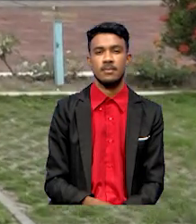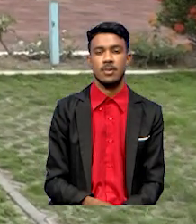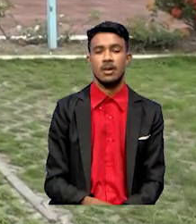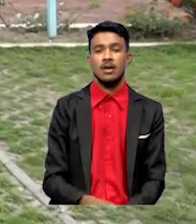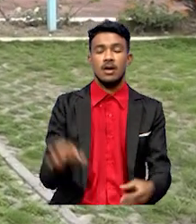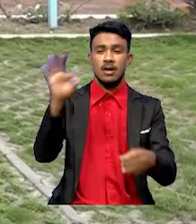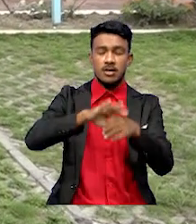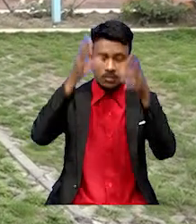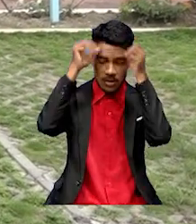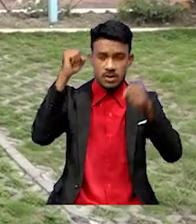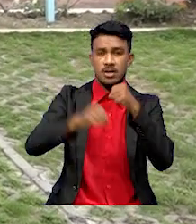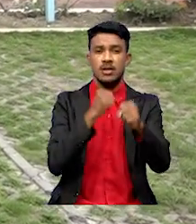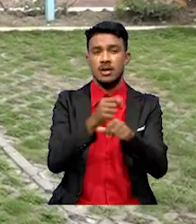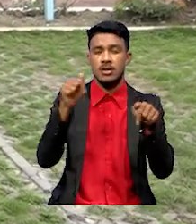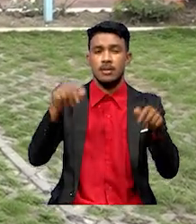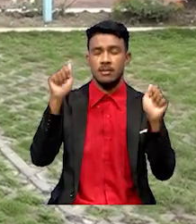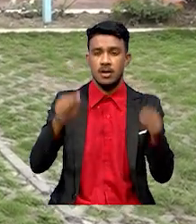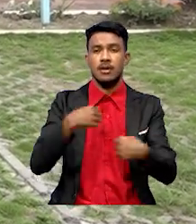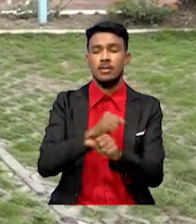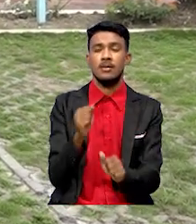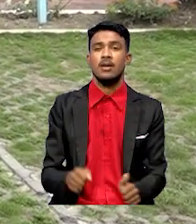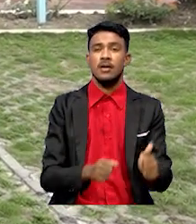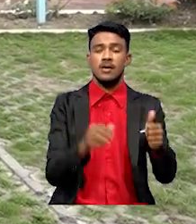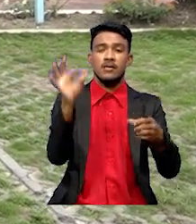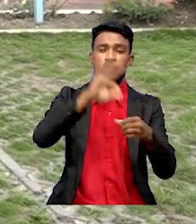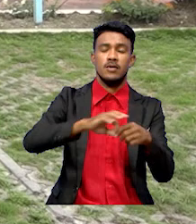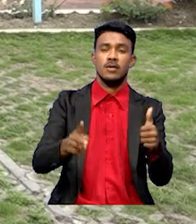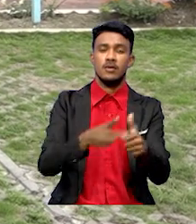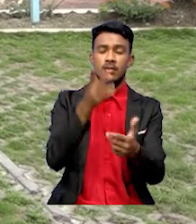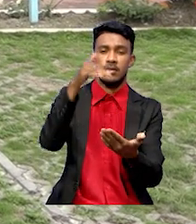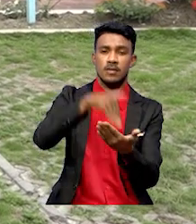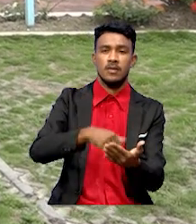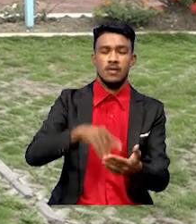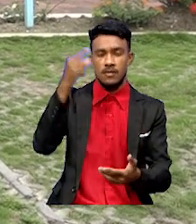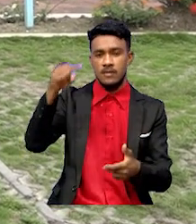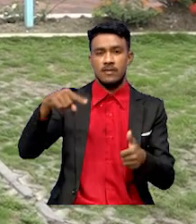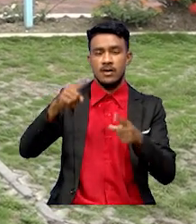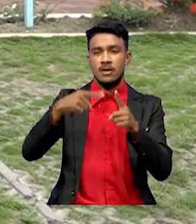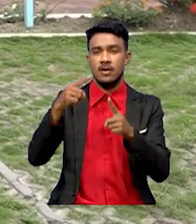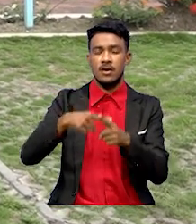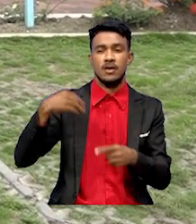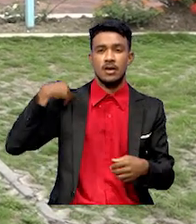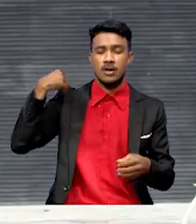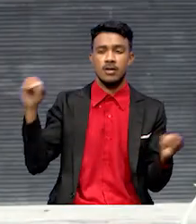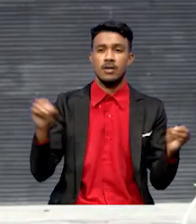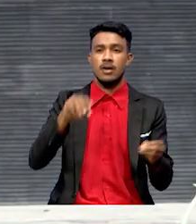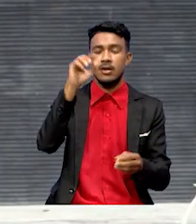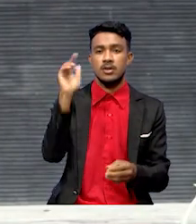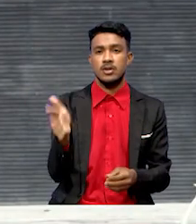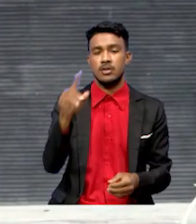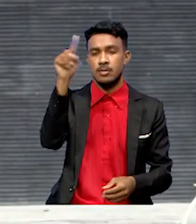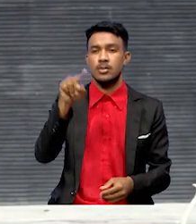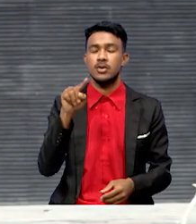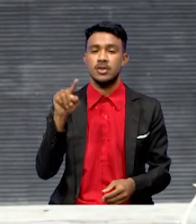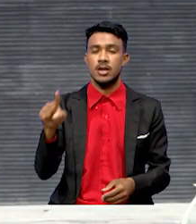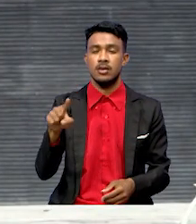Eleição presidencial tinang ne possibilidade se hakat ba segunda volta, banhira candidato lamanang ho voto 50%. Ho nune